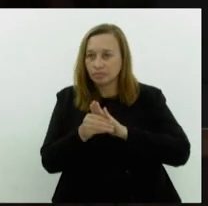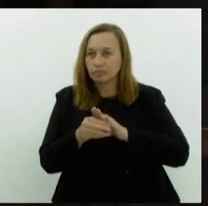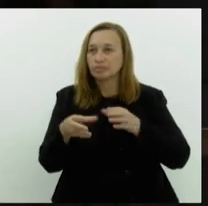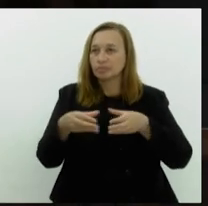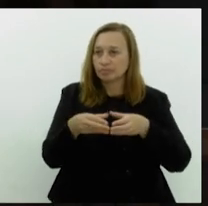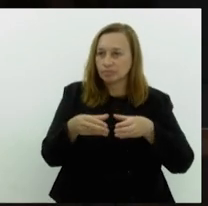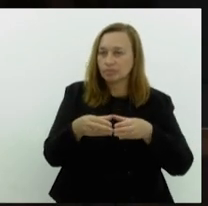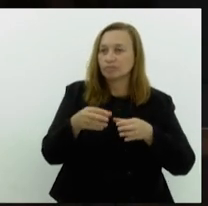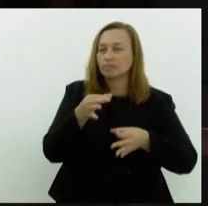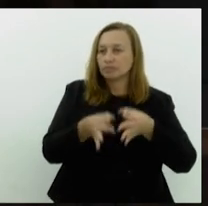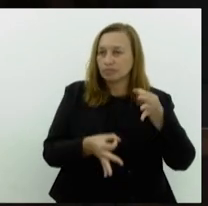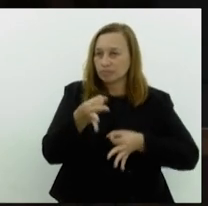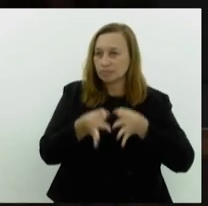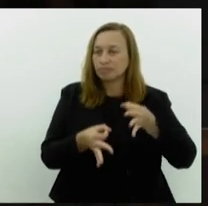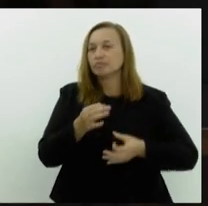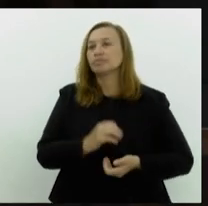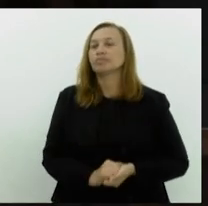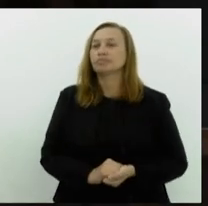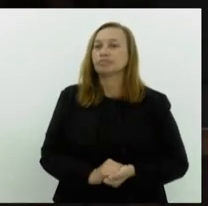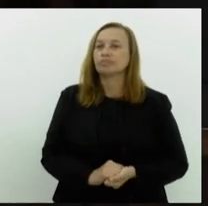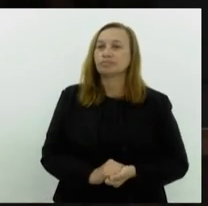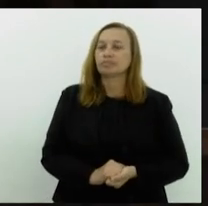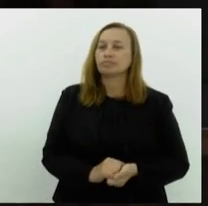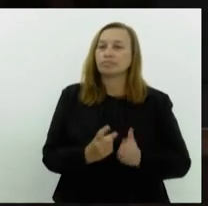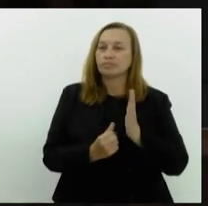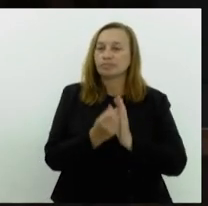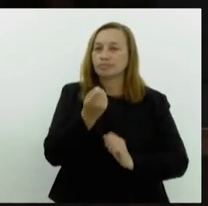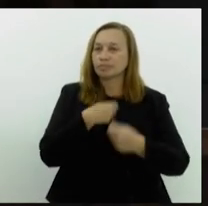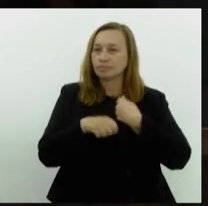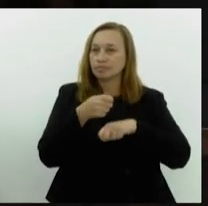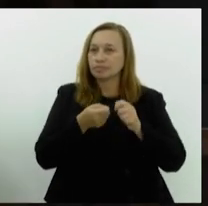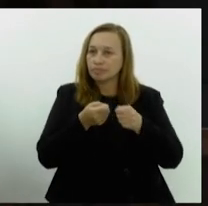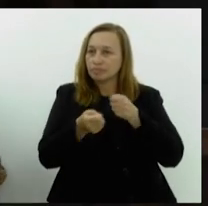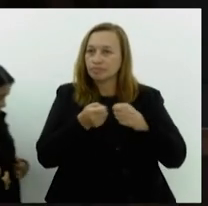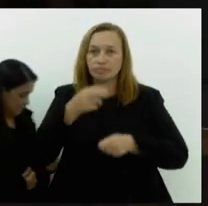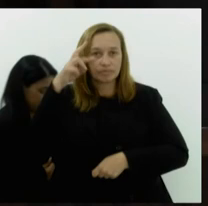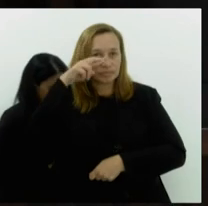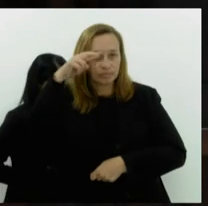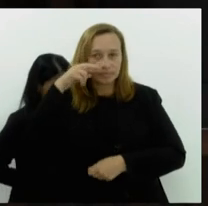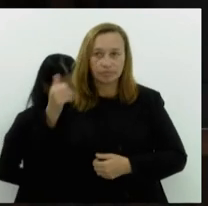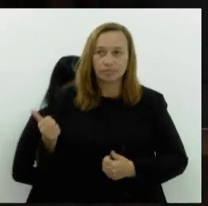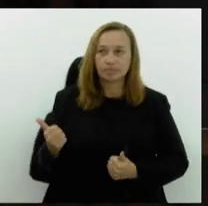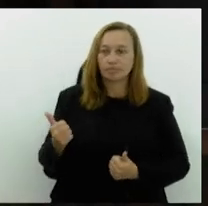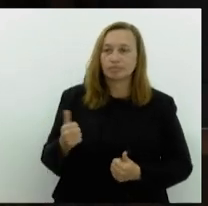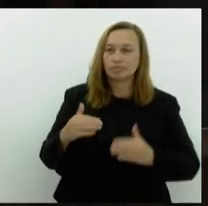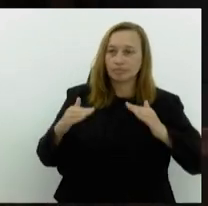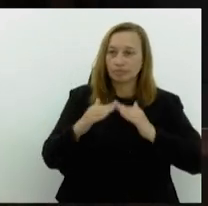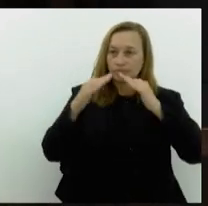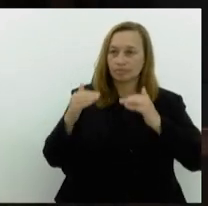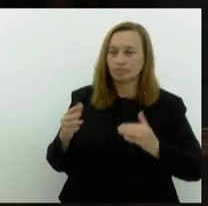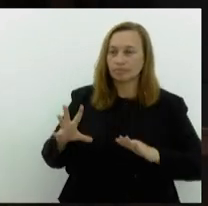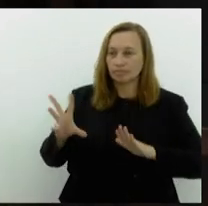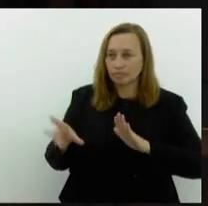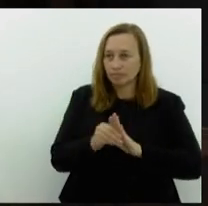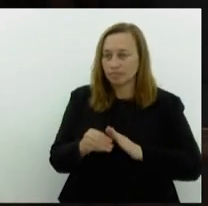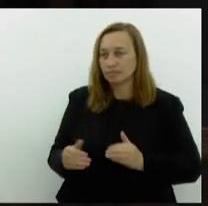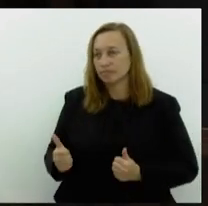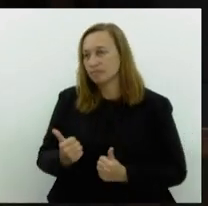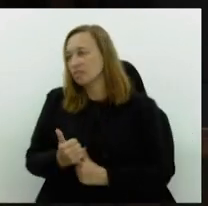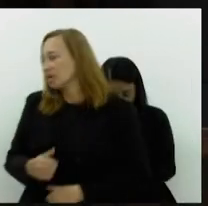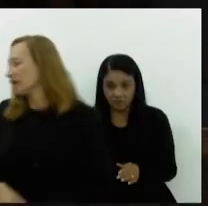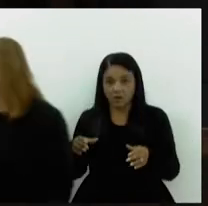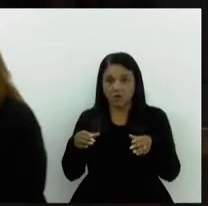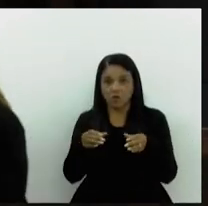Comissão de Constituição e Justiça e de orçamento de finanças e fiscalização financeira e controle favorável com a emenda da